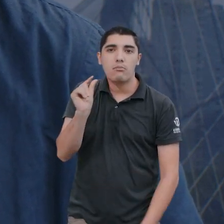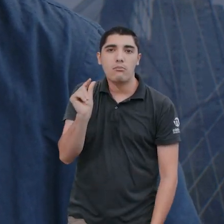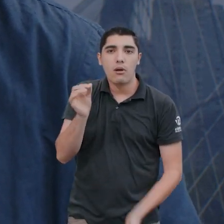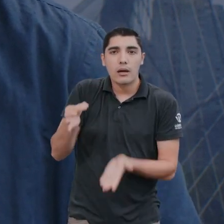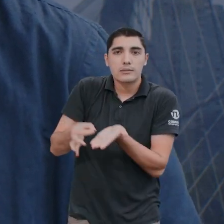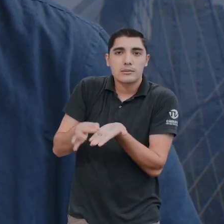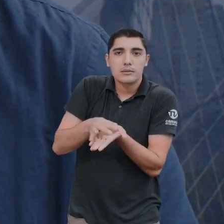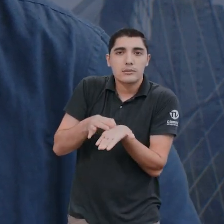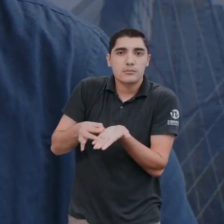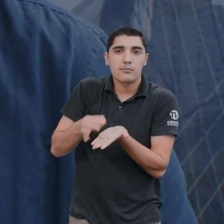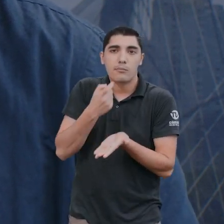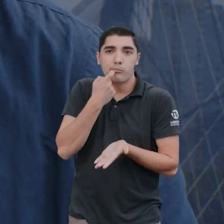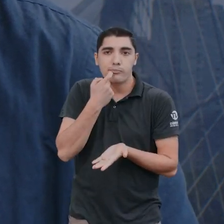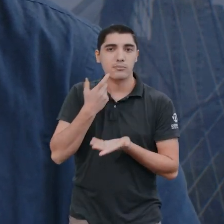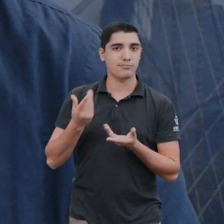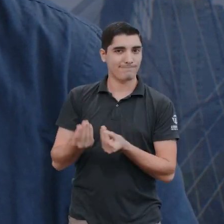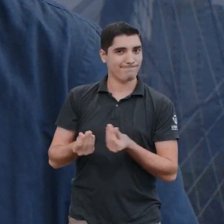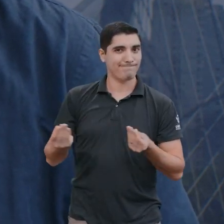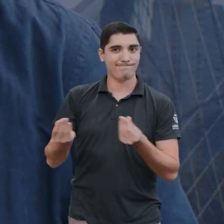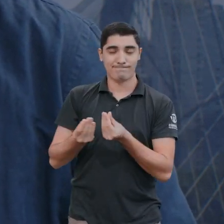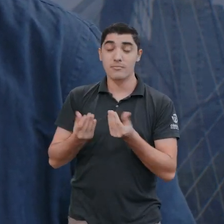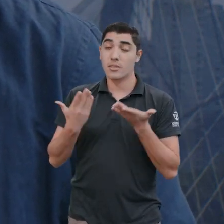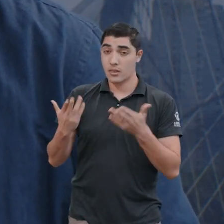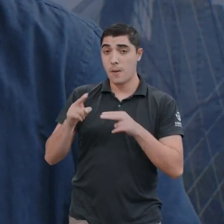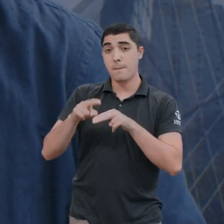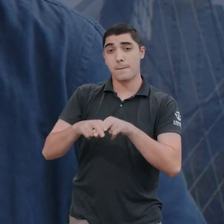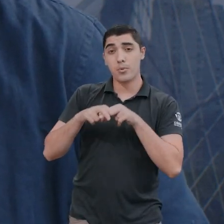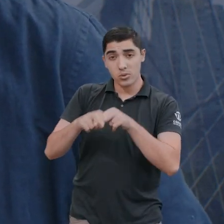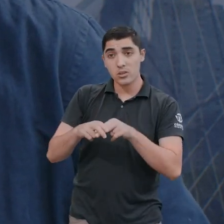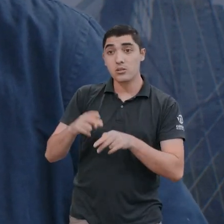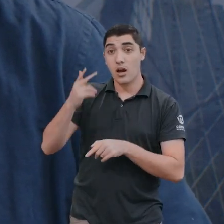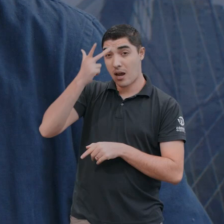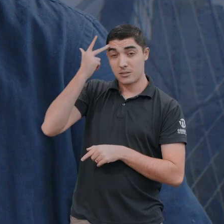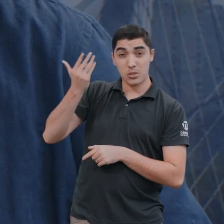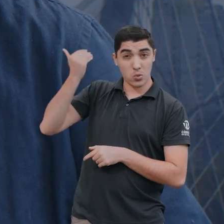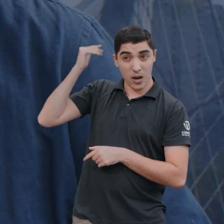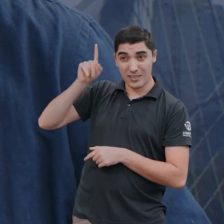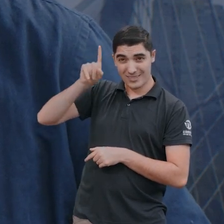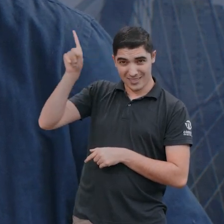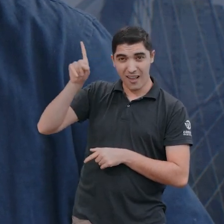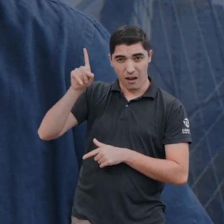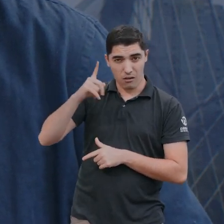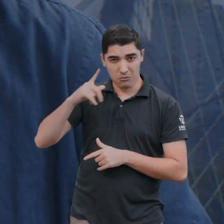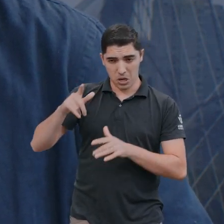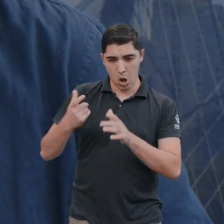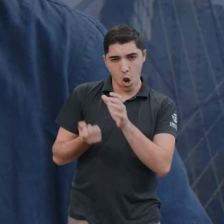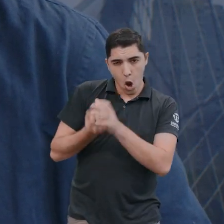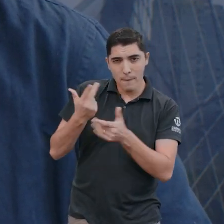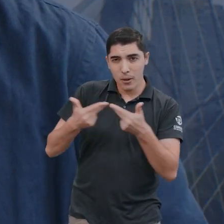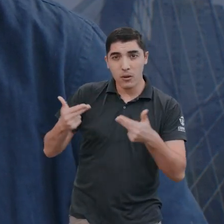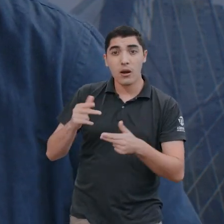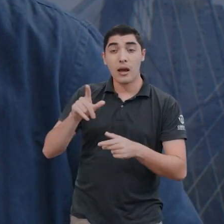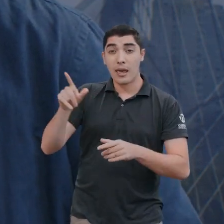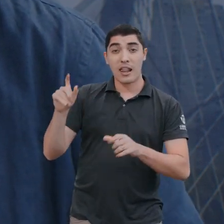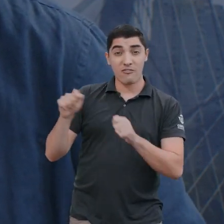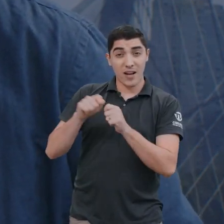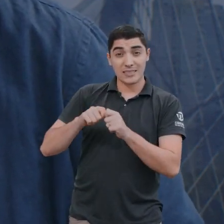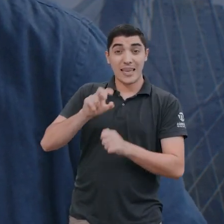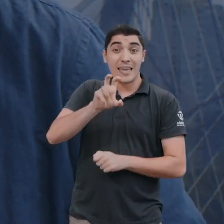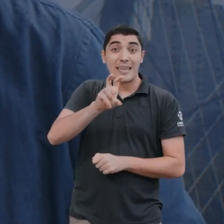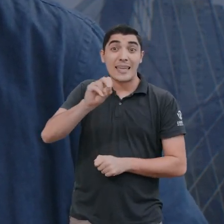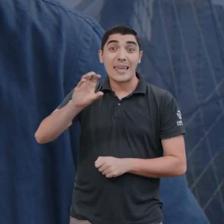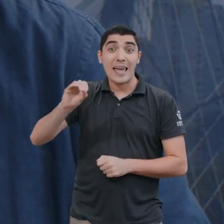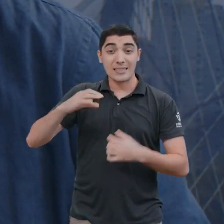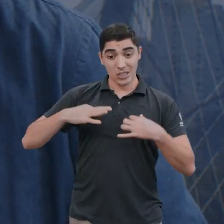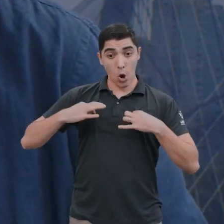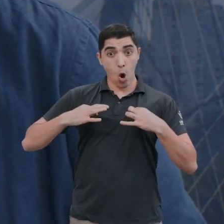que mostrou que para essa grande marca, as pessoas ganhavam menos de 1 centavo por dia e elas tinham que fazer 500 peças de